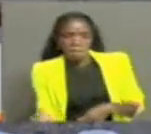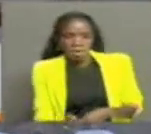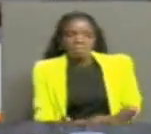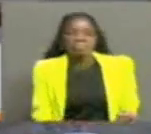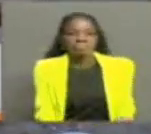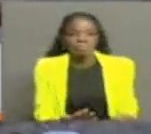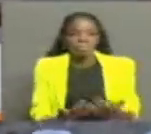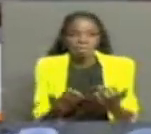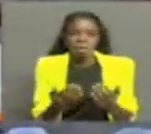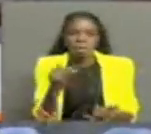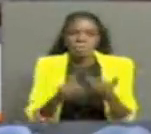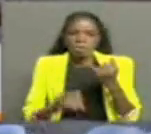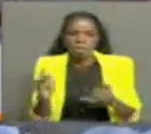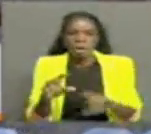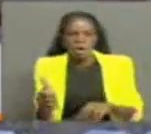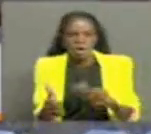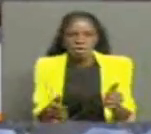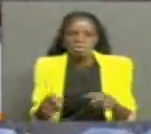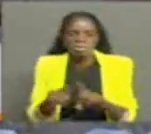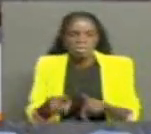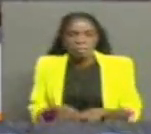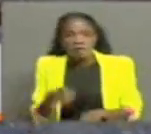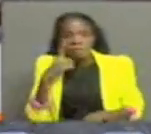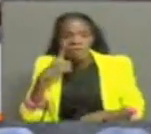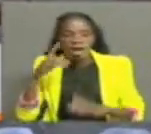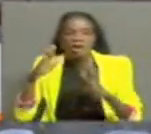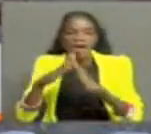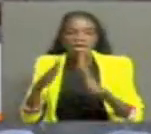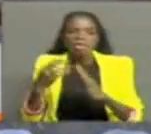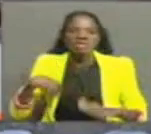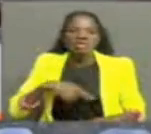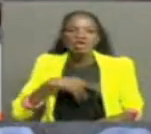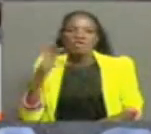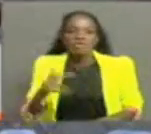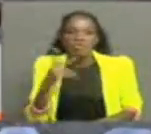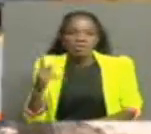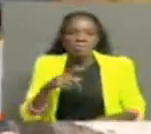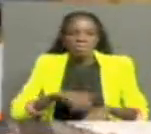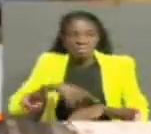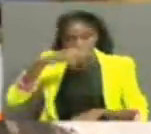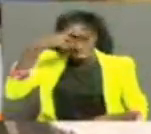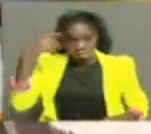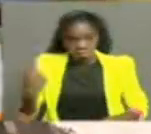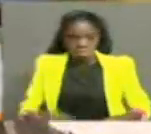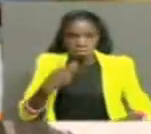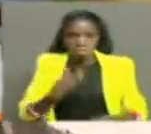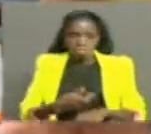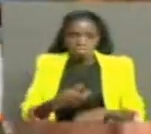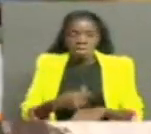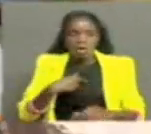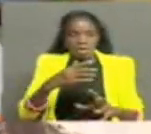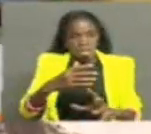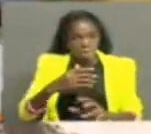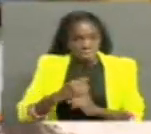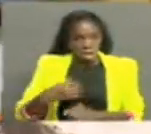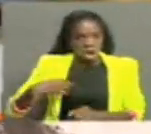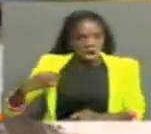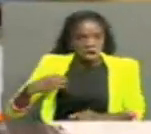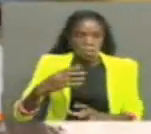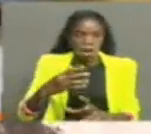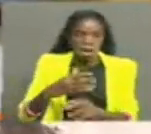aqui. Queremos que ele vá também ver o nosso aposento, onde que nós nos encontramos. Estamos passando um momento muito difícil. Recebi uma arca, um balão de